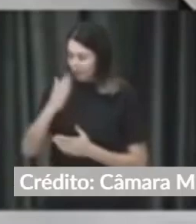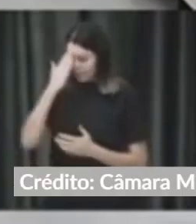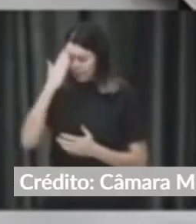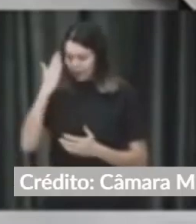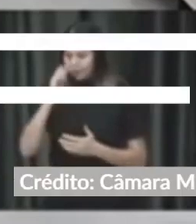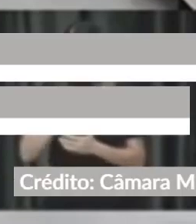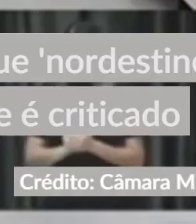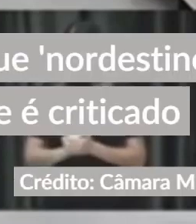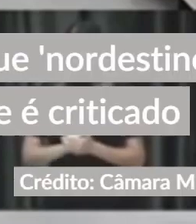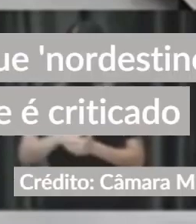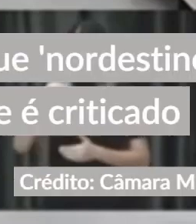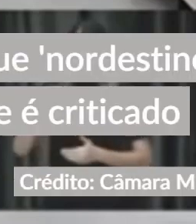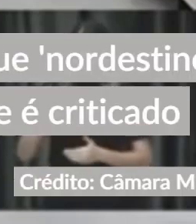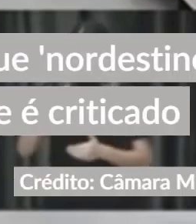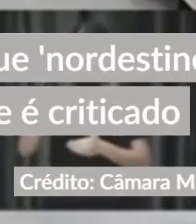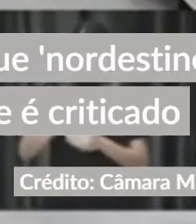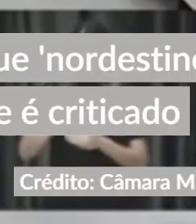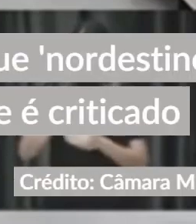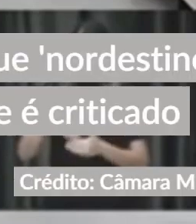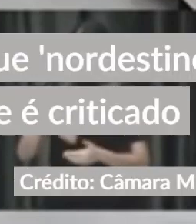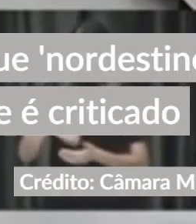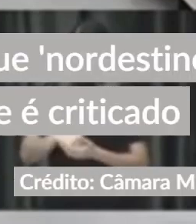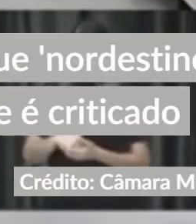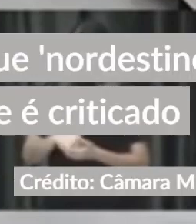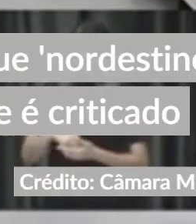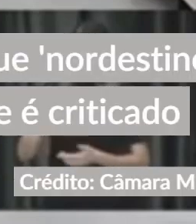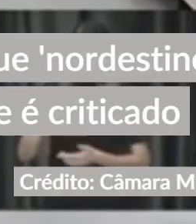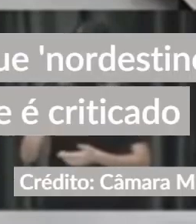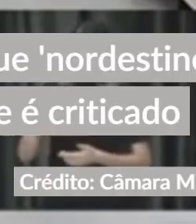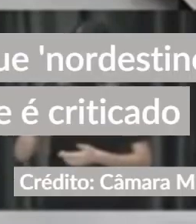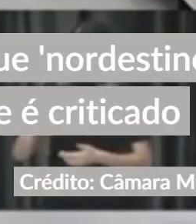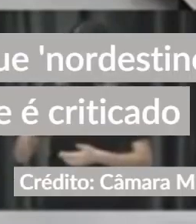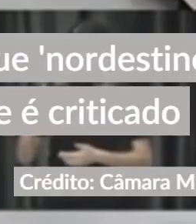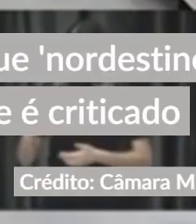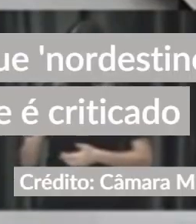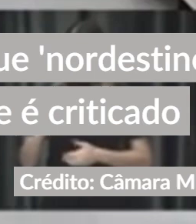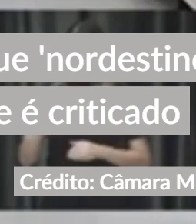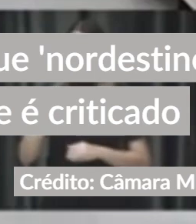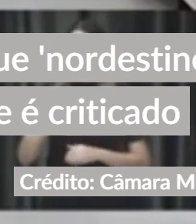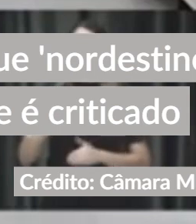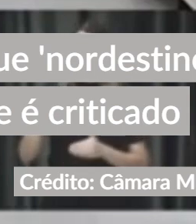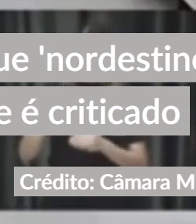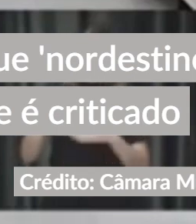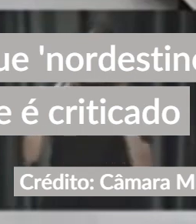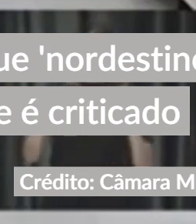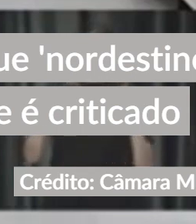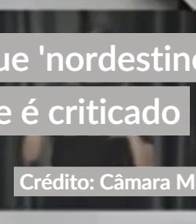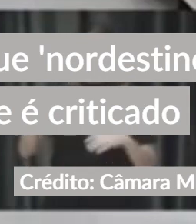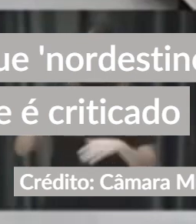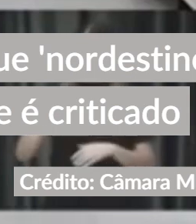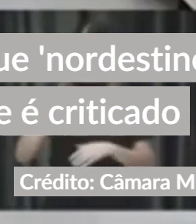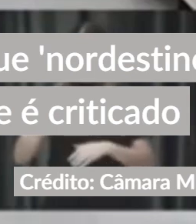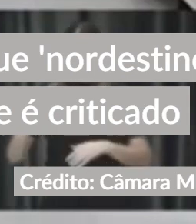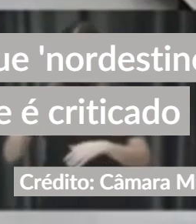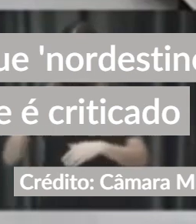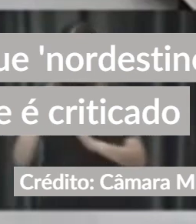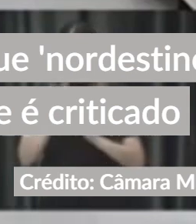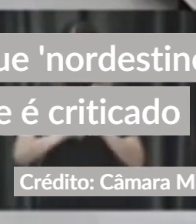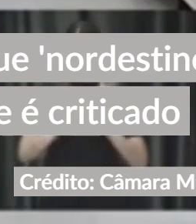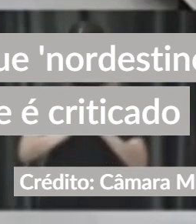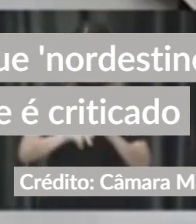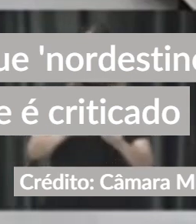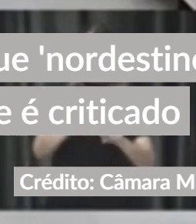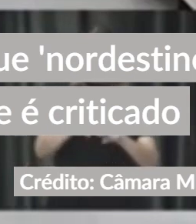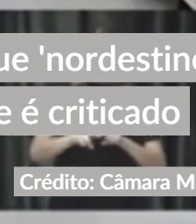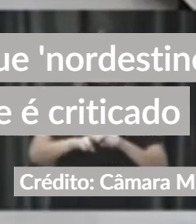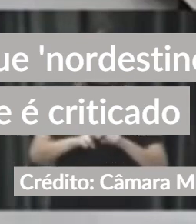Justificativa de voto. Justificativa de voto, vereador Toninho. Quero votar favorável, parabenizar o vereador Molina pelo projeto